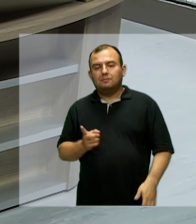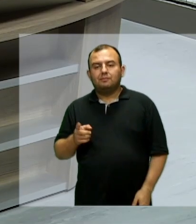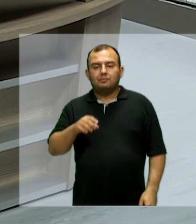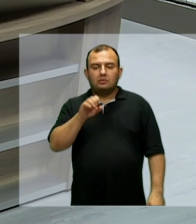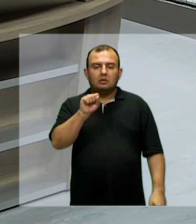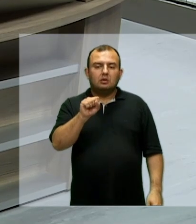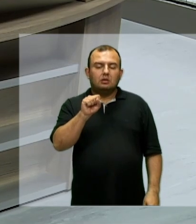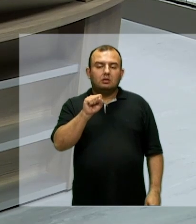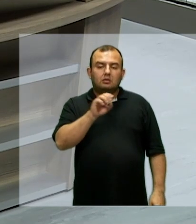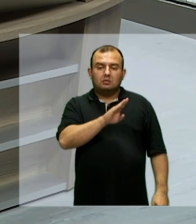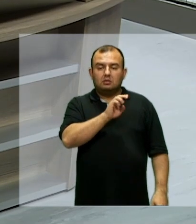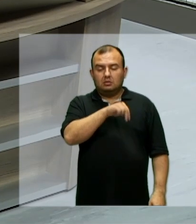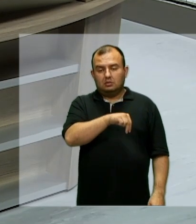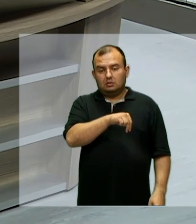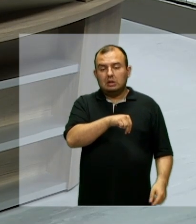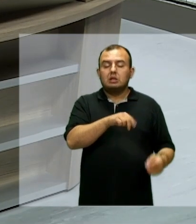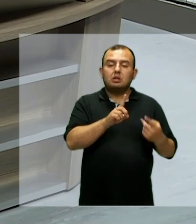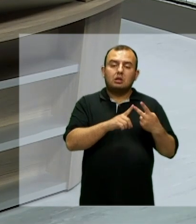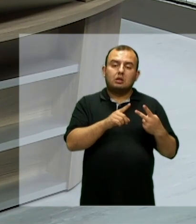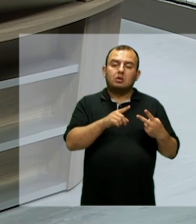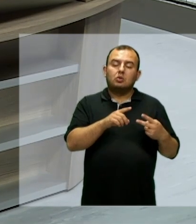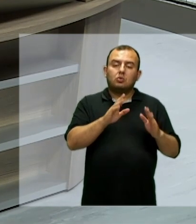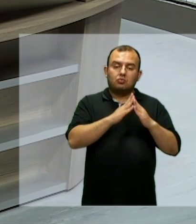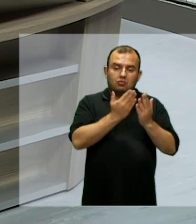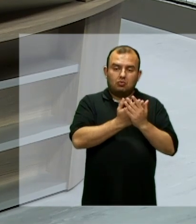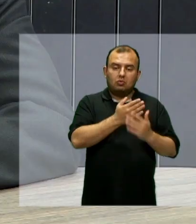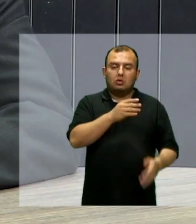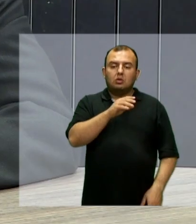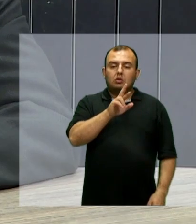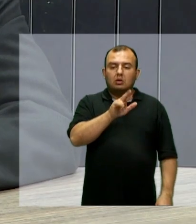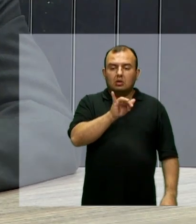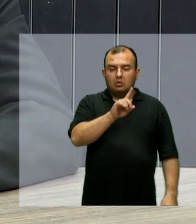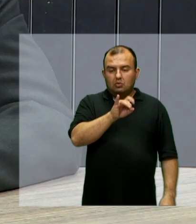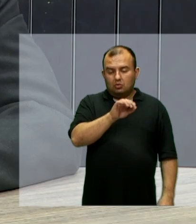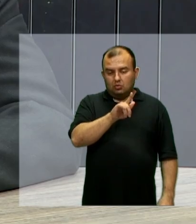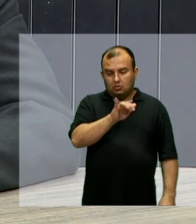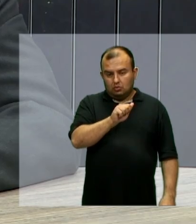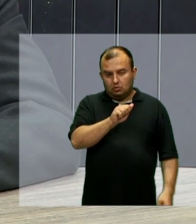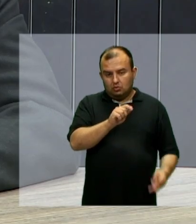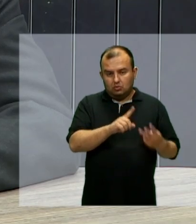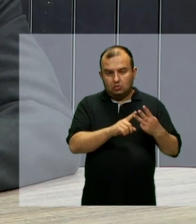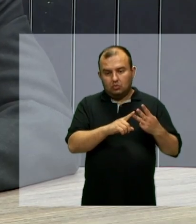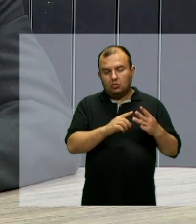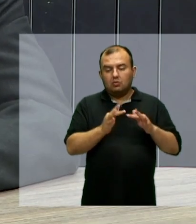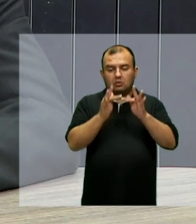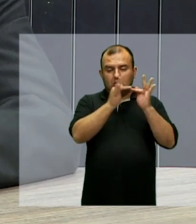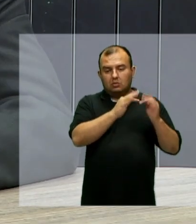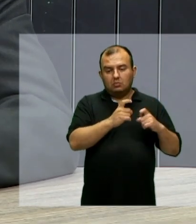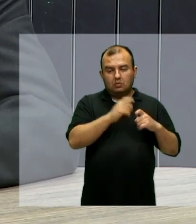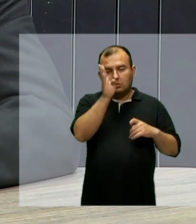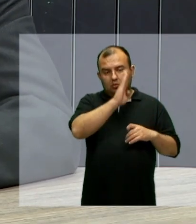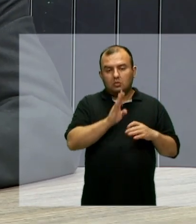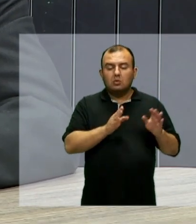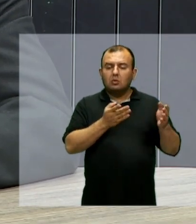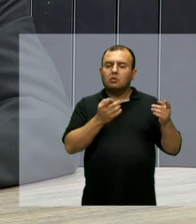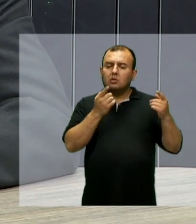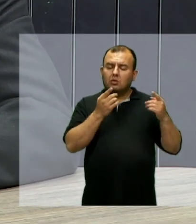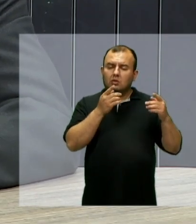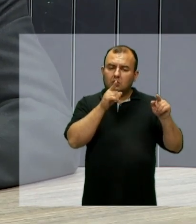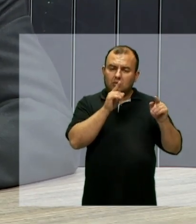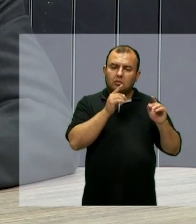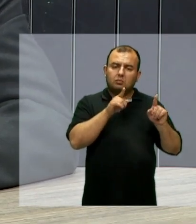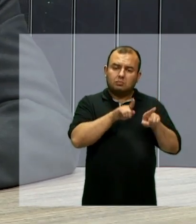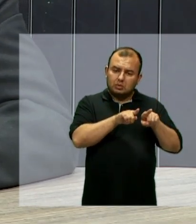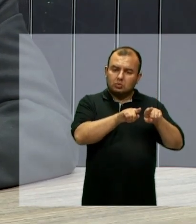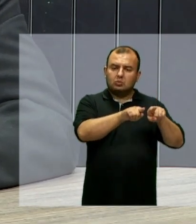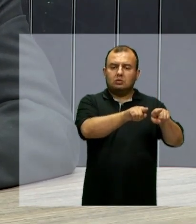Brasileira de Mastologia, o Colégio Brasileiro de Radiologia e a Associação Médica do Brasil padronizaram essa frequência.